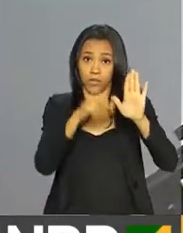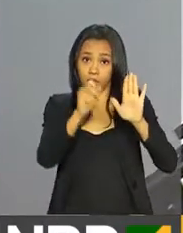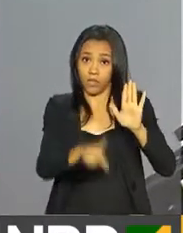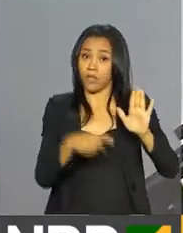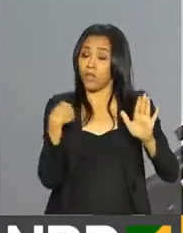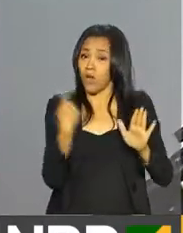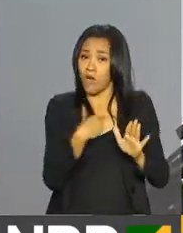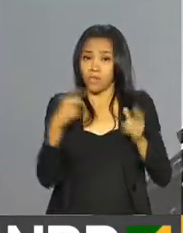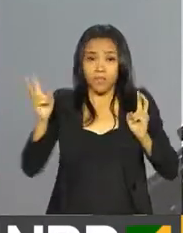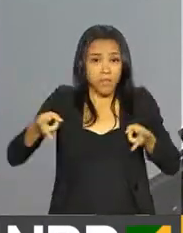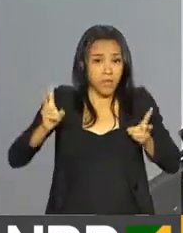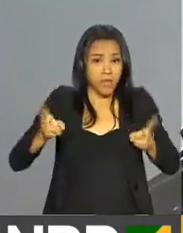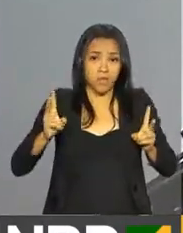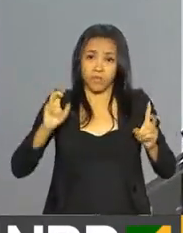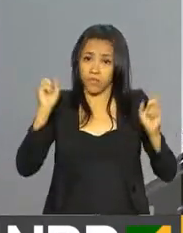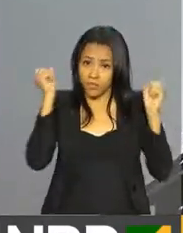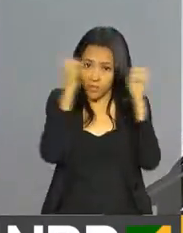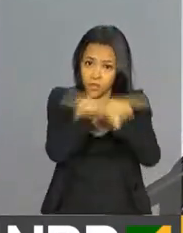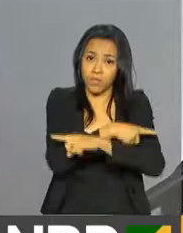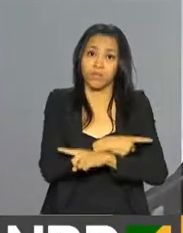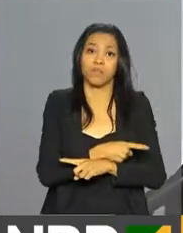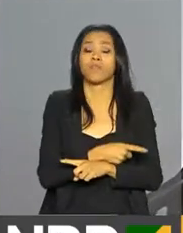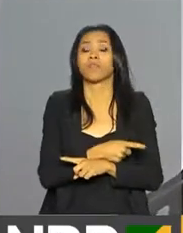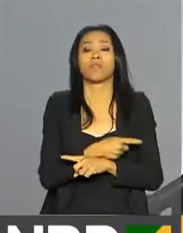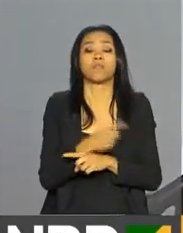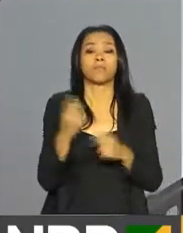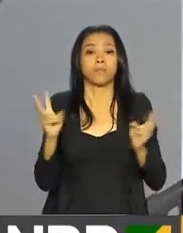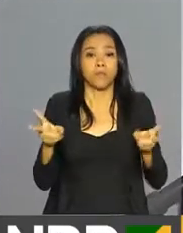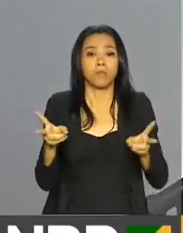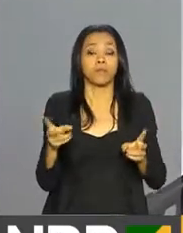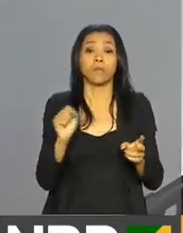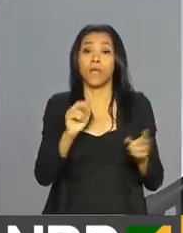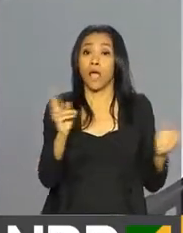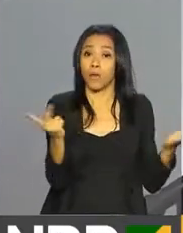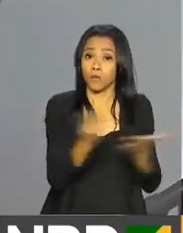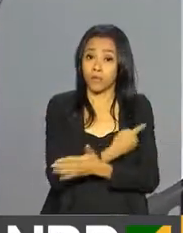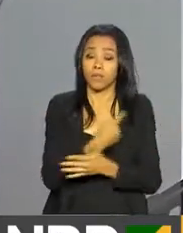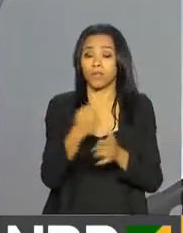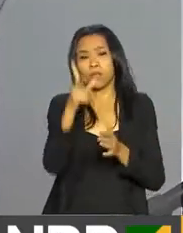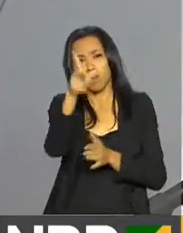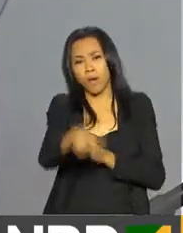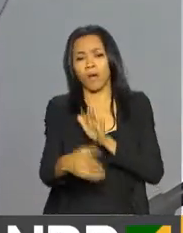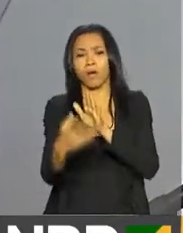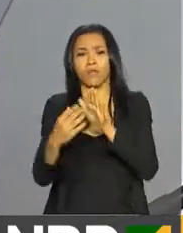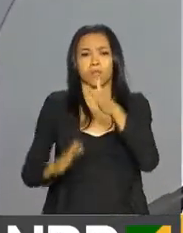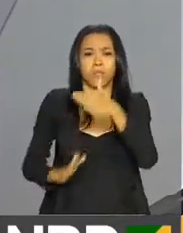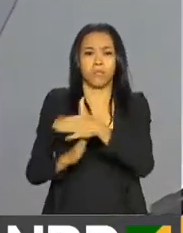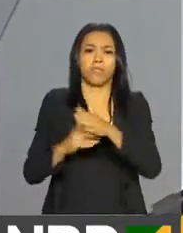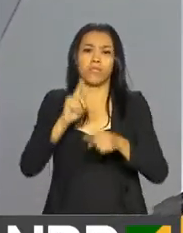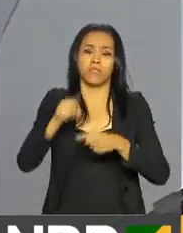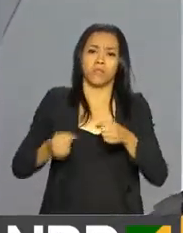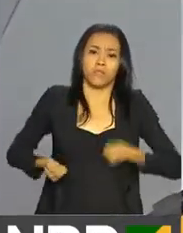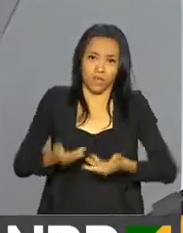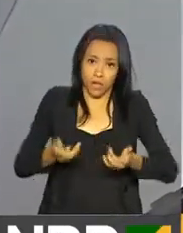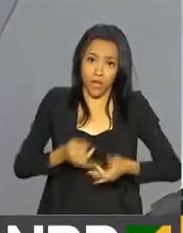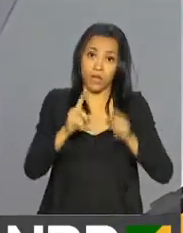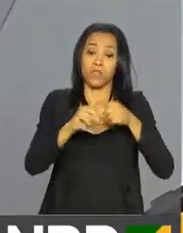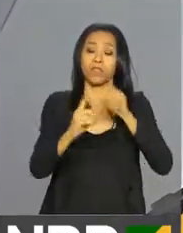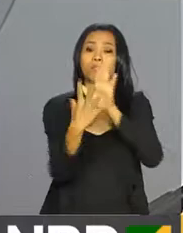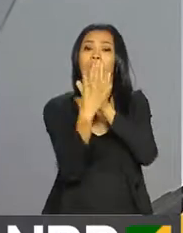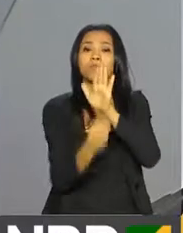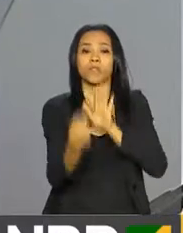o que aconteceu no teto dos gastos que aconteceu na reforma do ensino médio que aconteceu na revolta trabalhista tá acontecendo